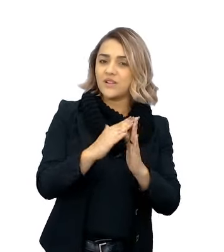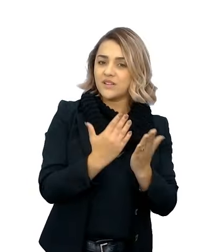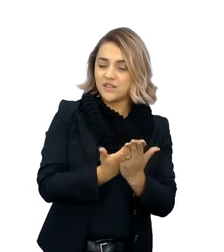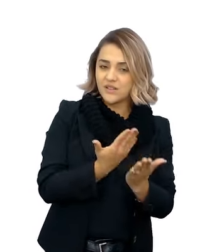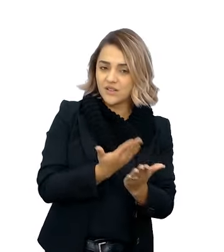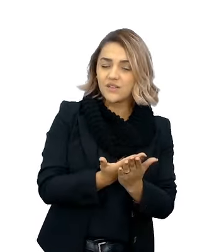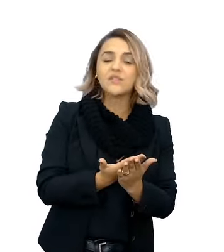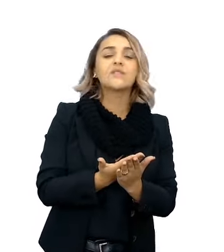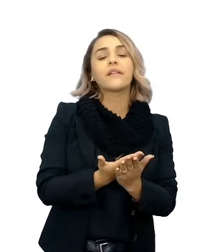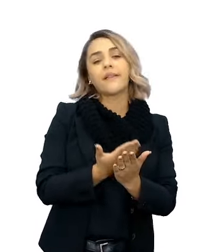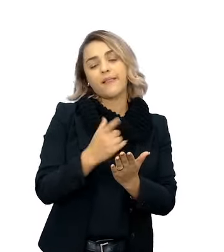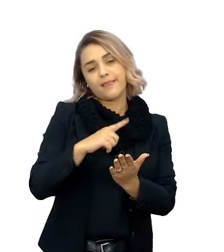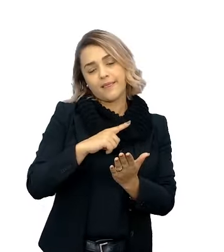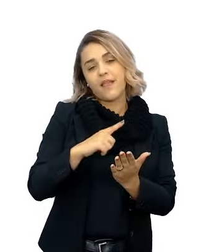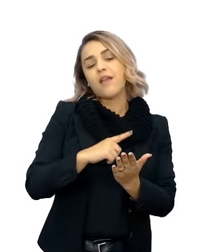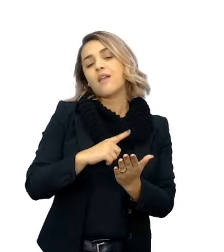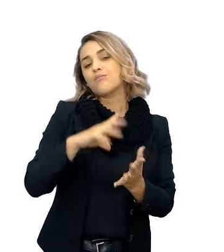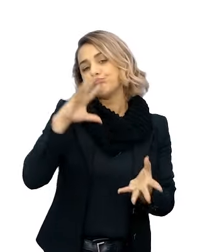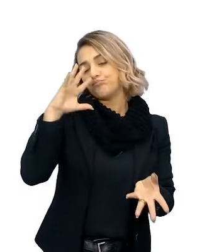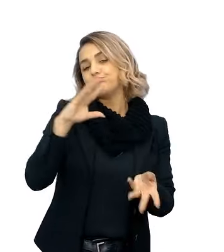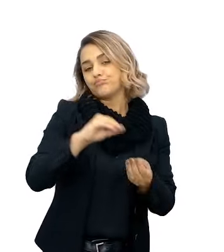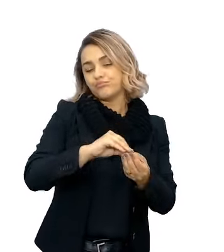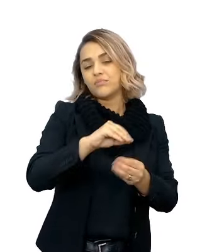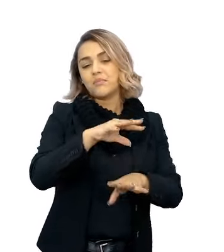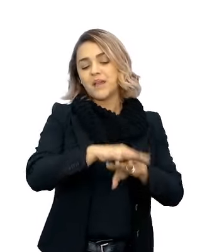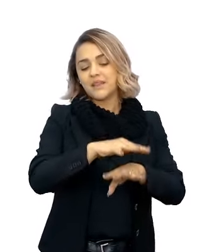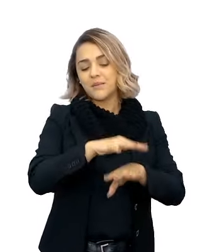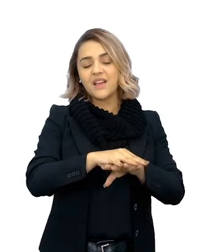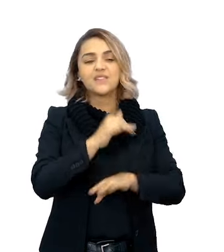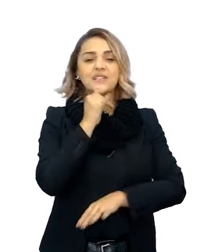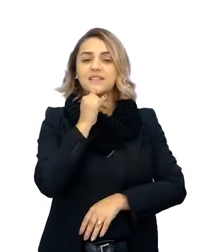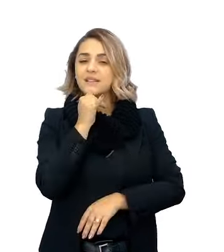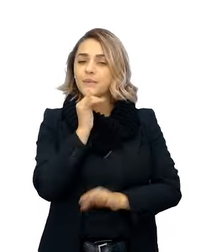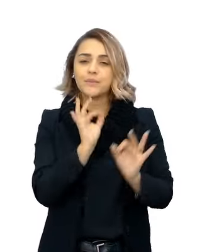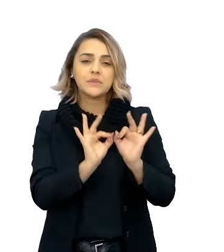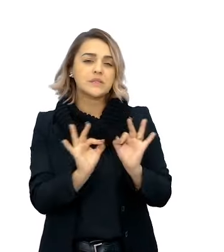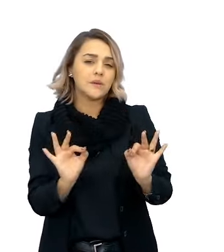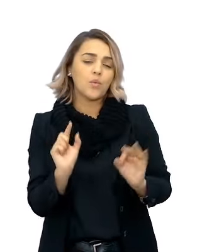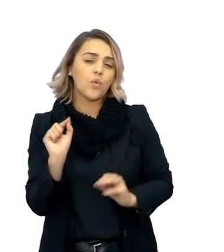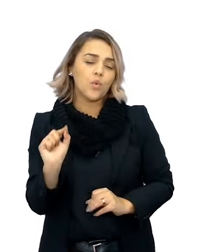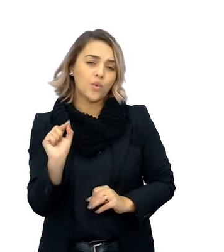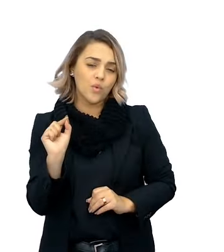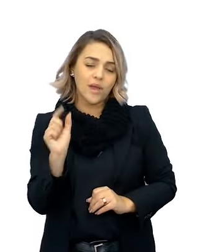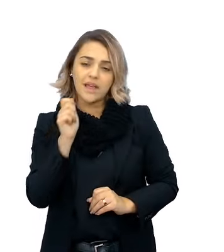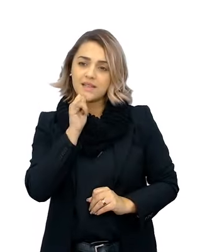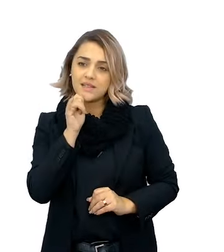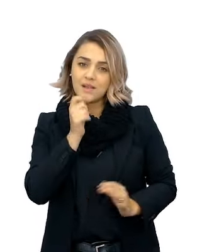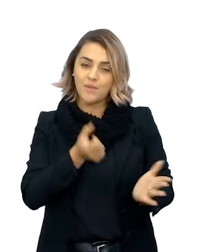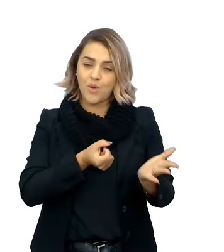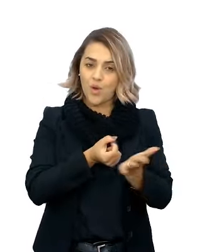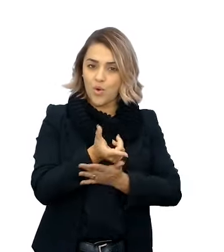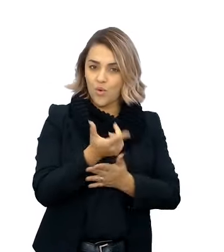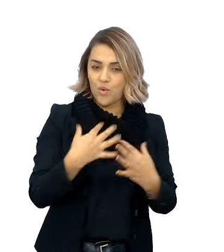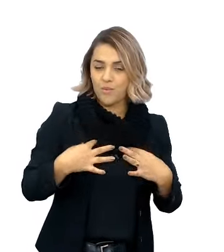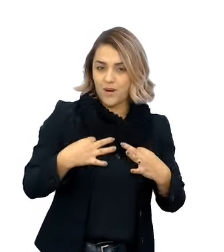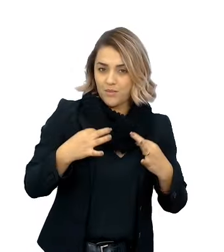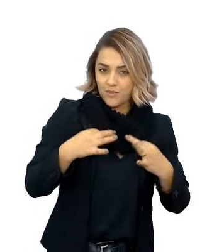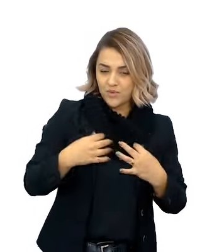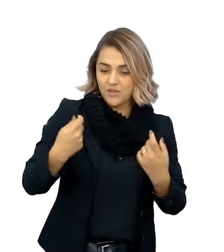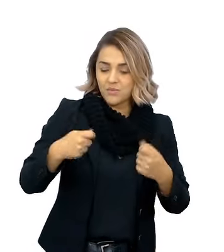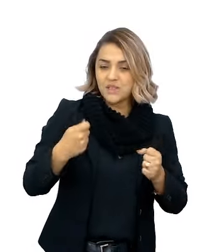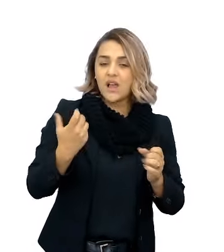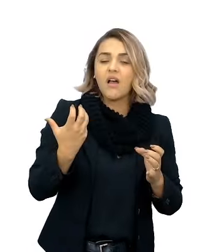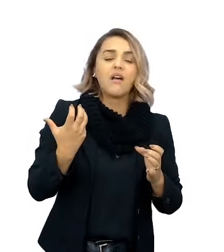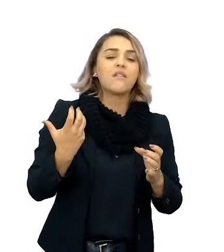ele tem em relação à matemática. Um exemplo bem simplista, que eu já comento sempre, eu vou comprar uma blusa e tenho que calcular 10%, que eu vou